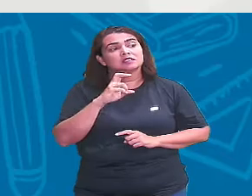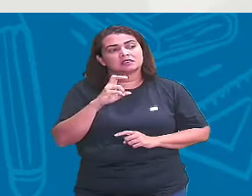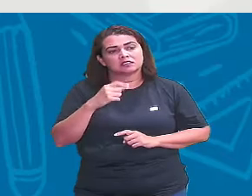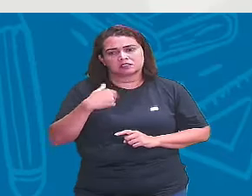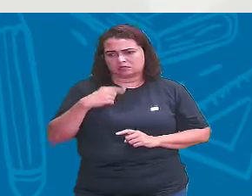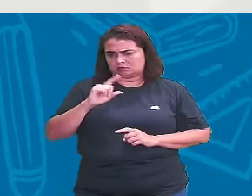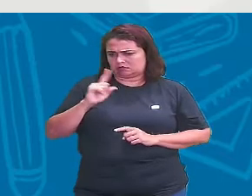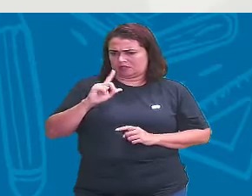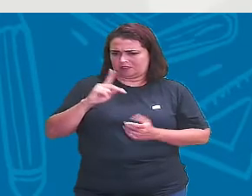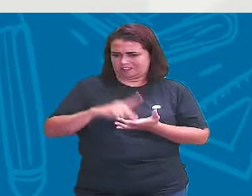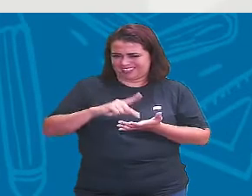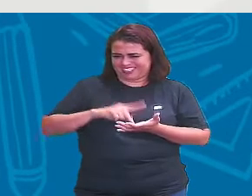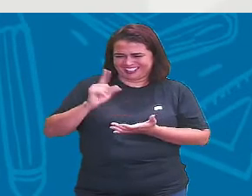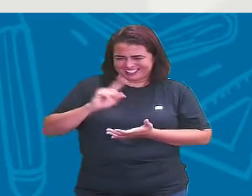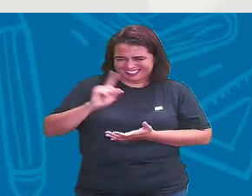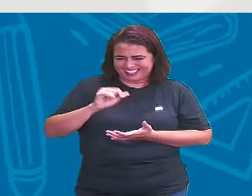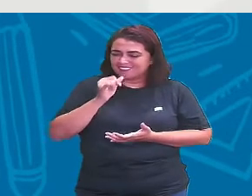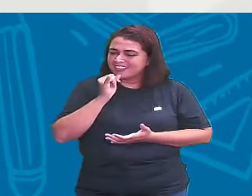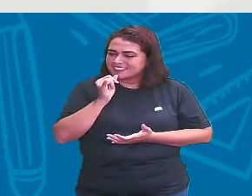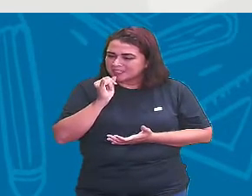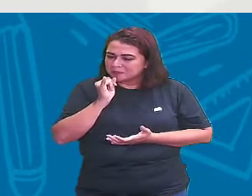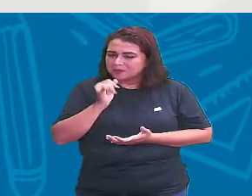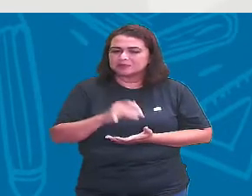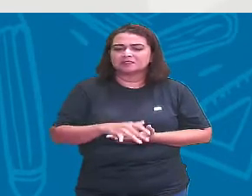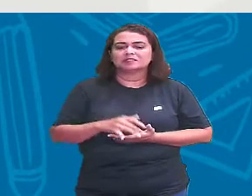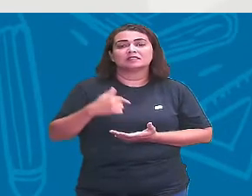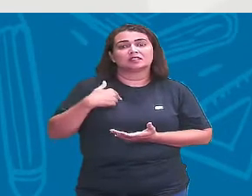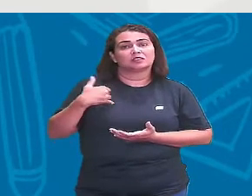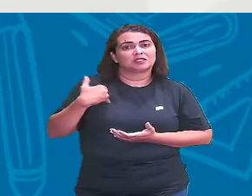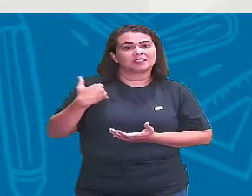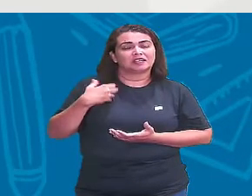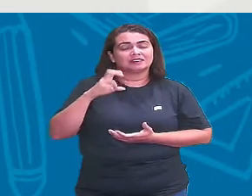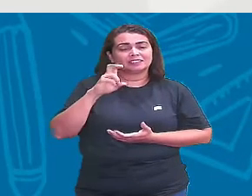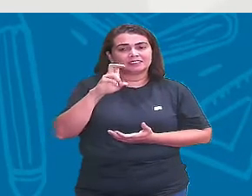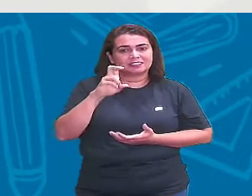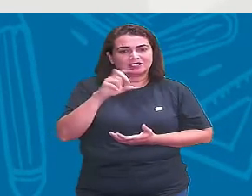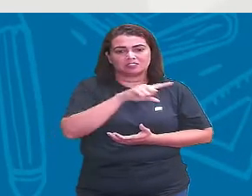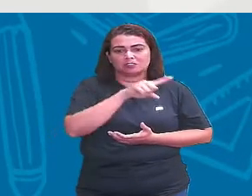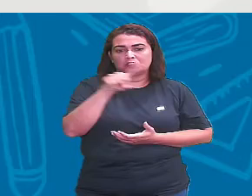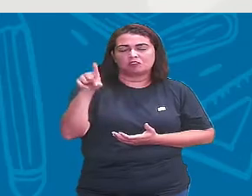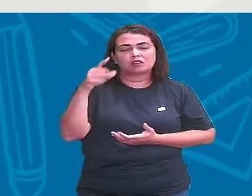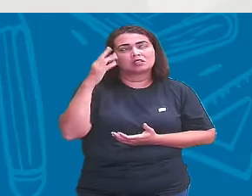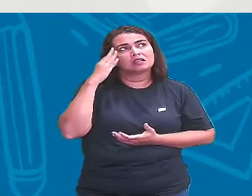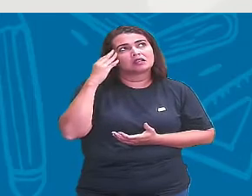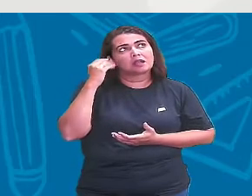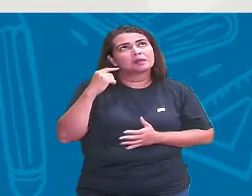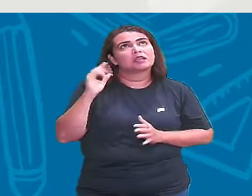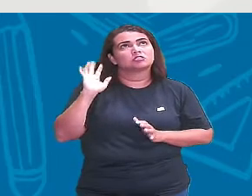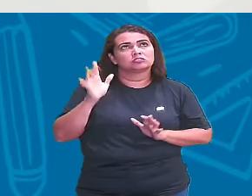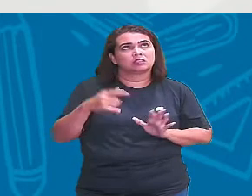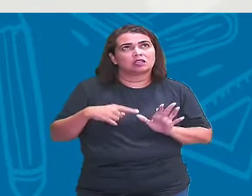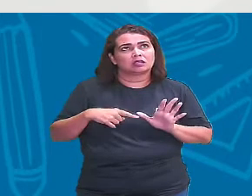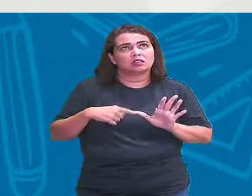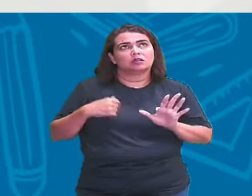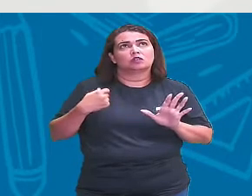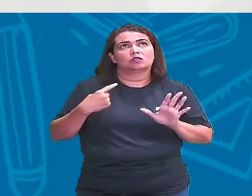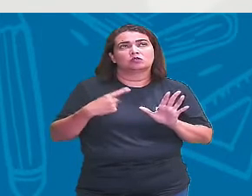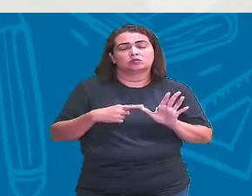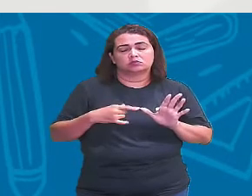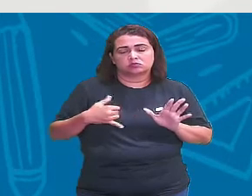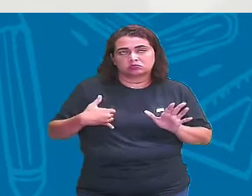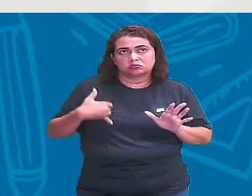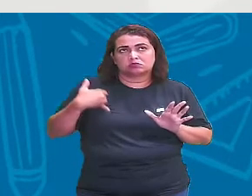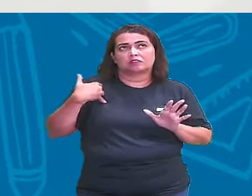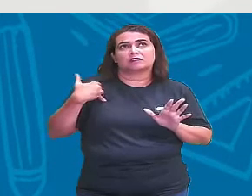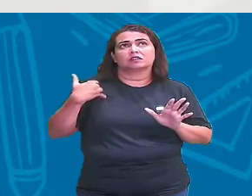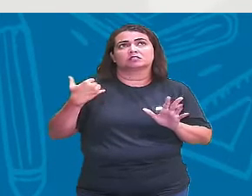viu gente? É só exemplo. Eu tenho 5 anos. Então, você vai saber que eu já passei pelo aniversário de